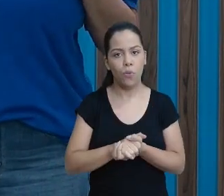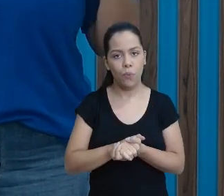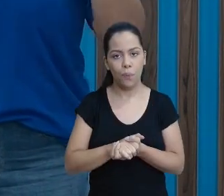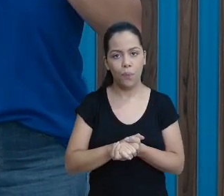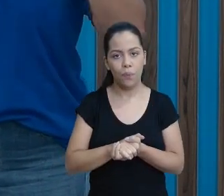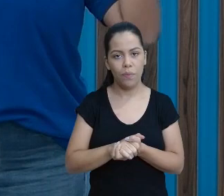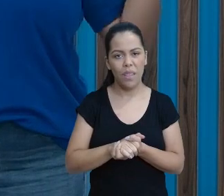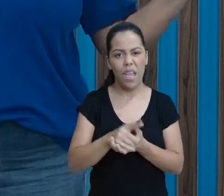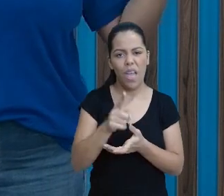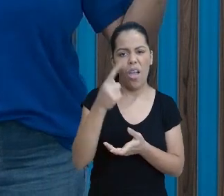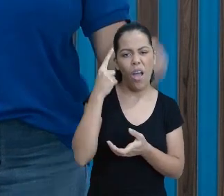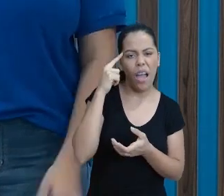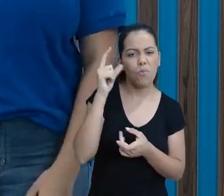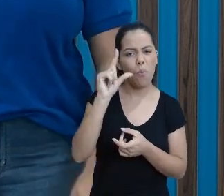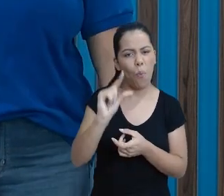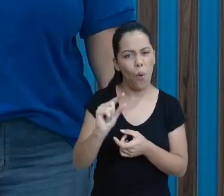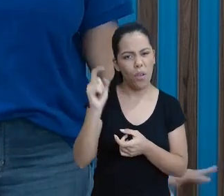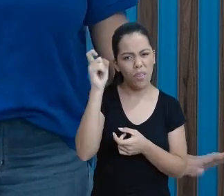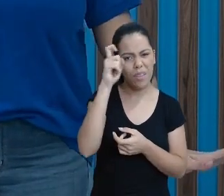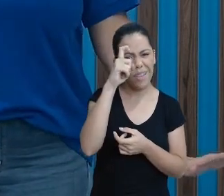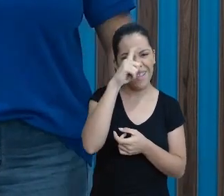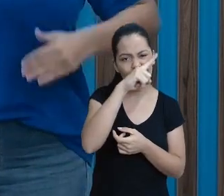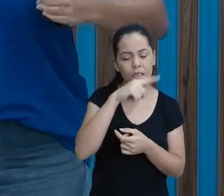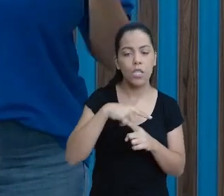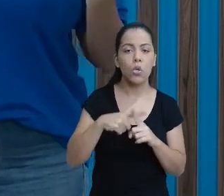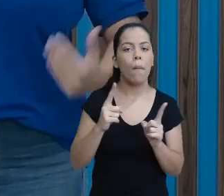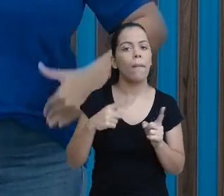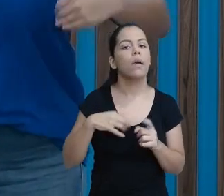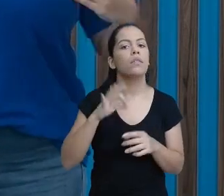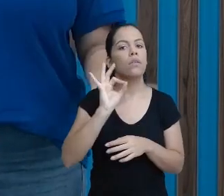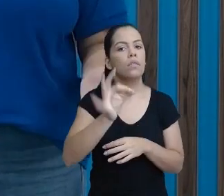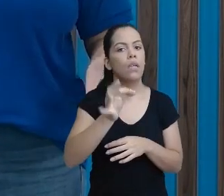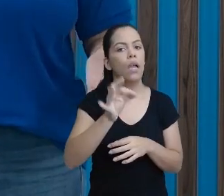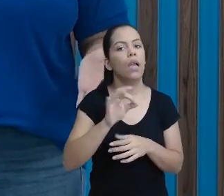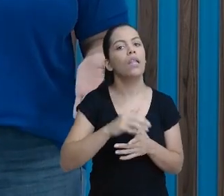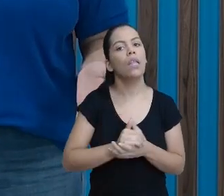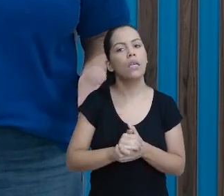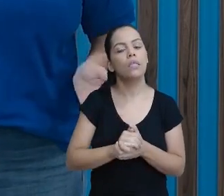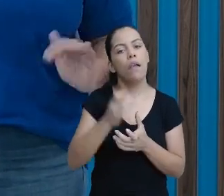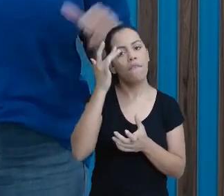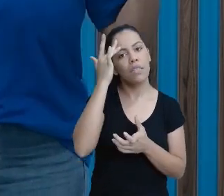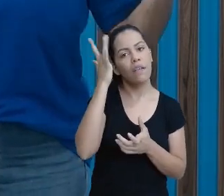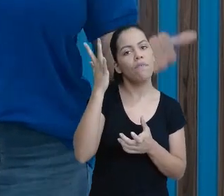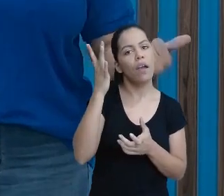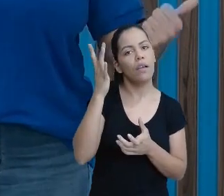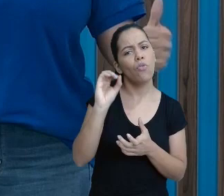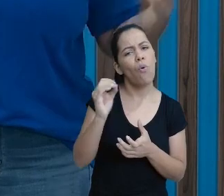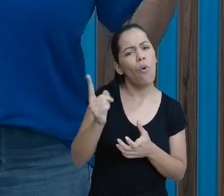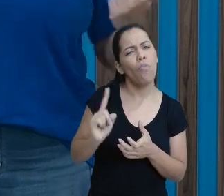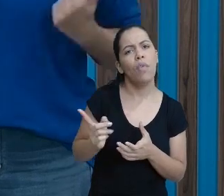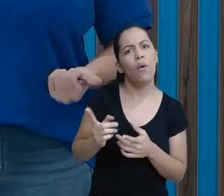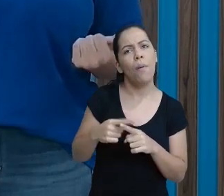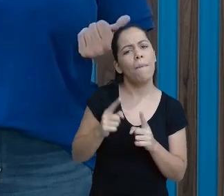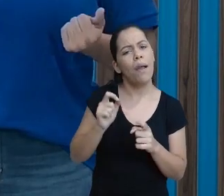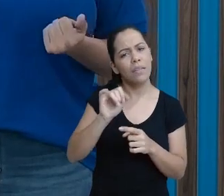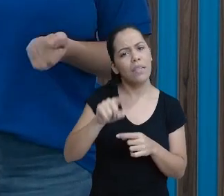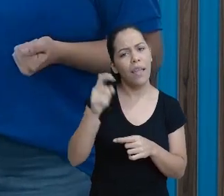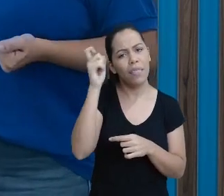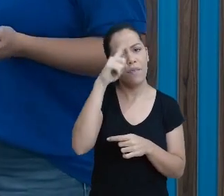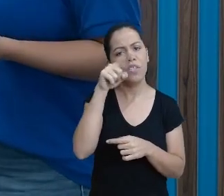garanto que vai ser tranquilo. Ou não. E se for difícil, tentem de novo. E de novo. E é assim que a gente